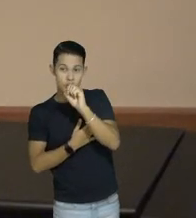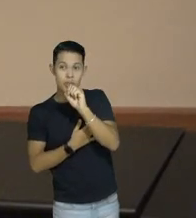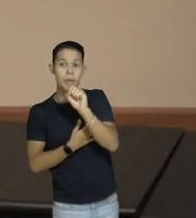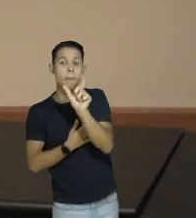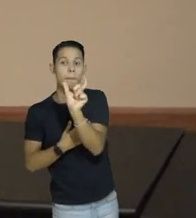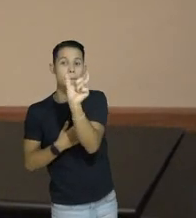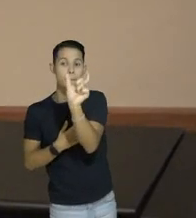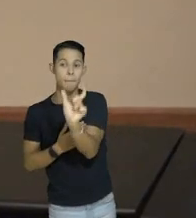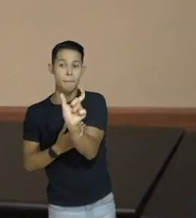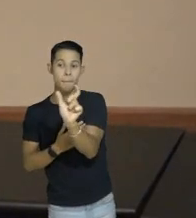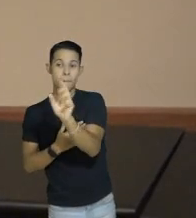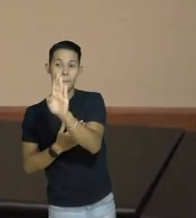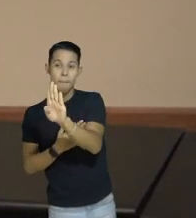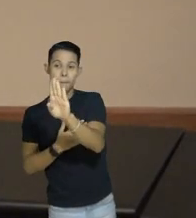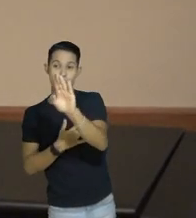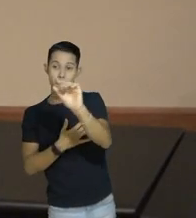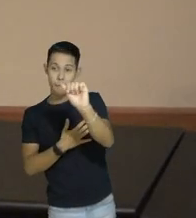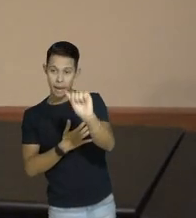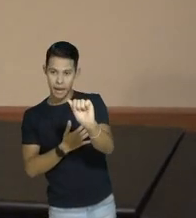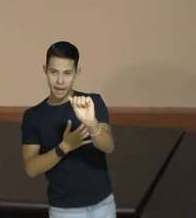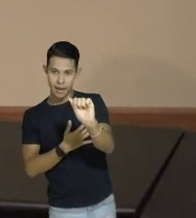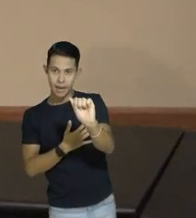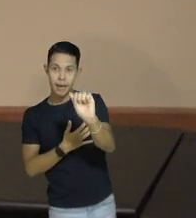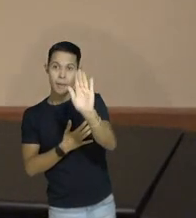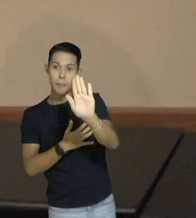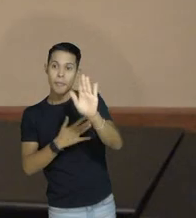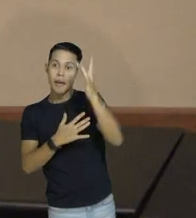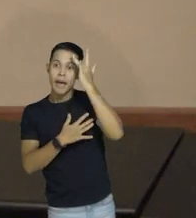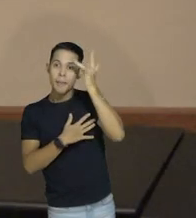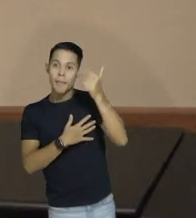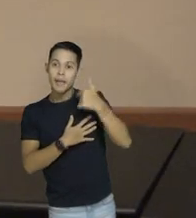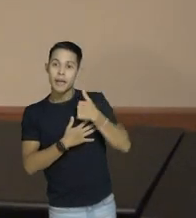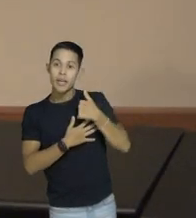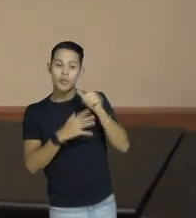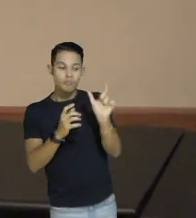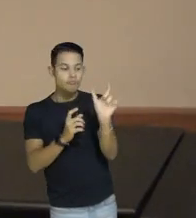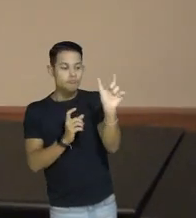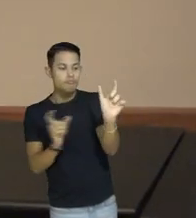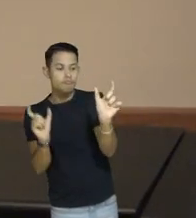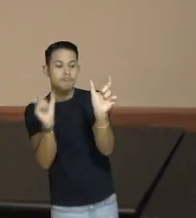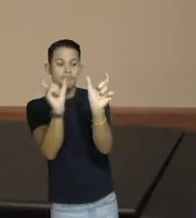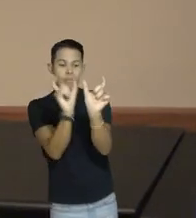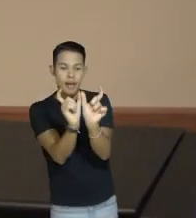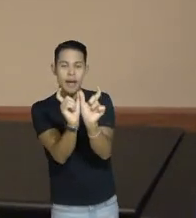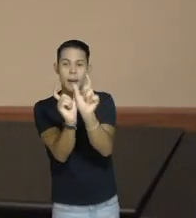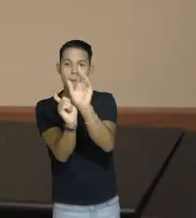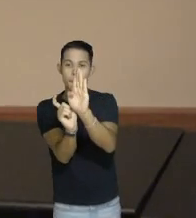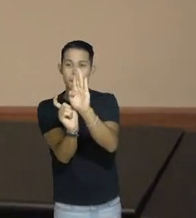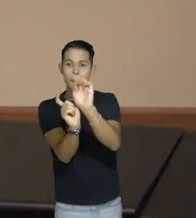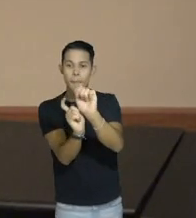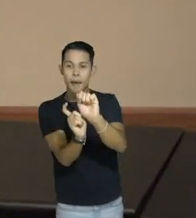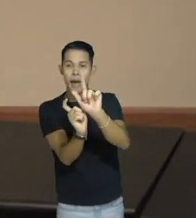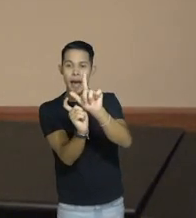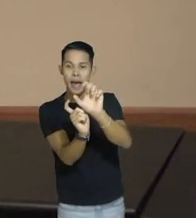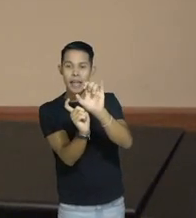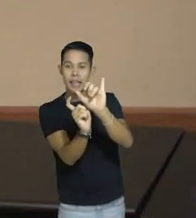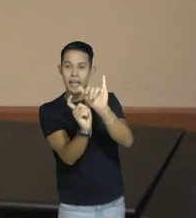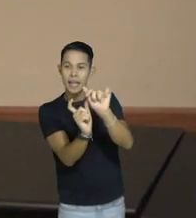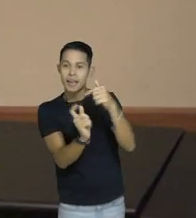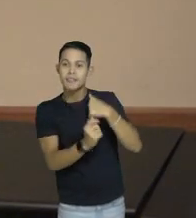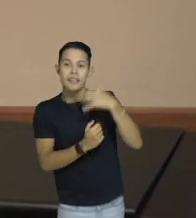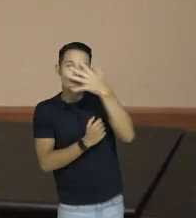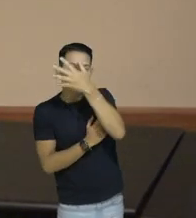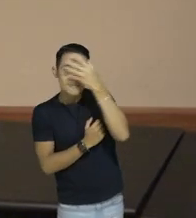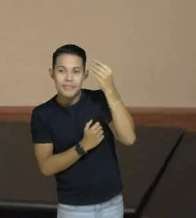palavra baleia, eu não lembro mais que é B com A. Ou então, eu não consigo diferenciar o som,